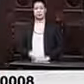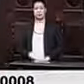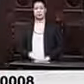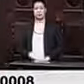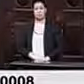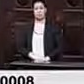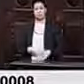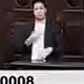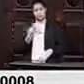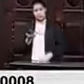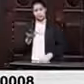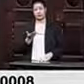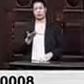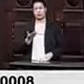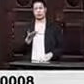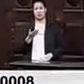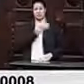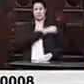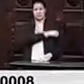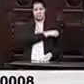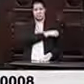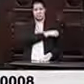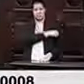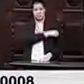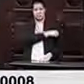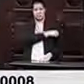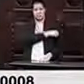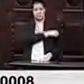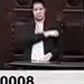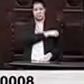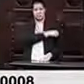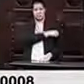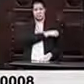como Vossa Excelência, deputada enfermeira Rejane,